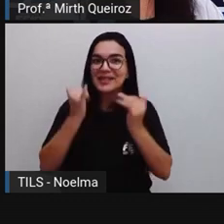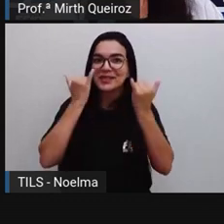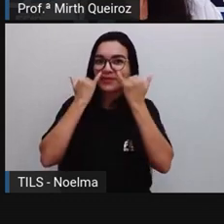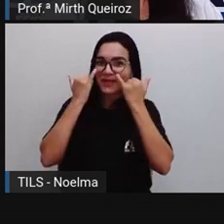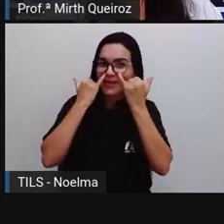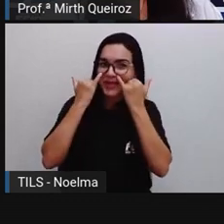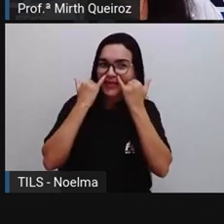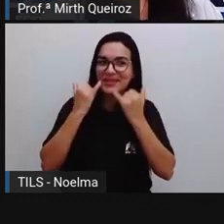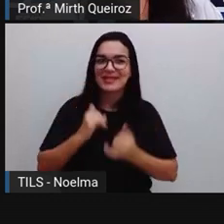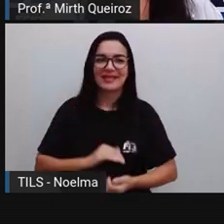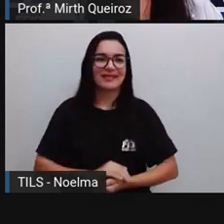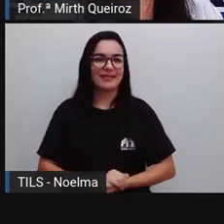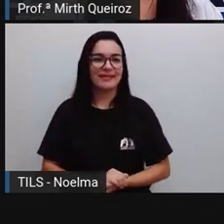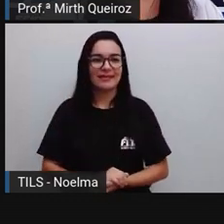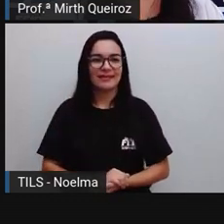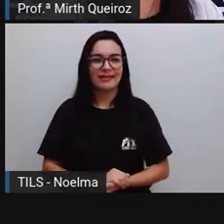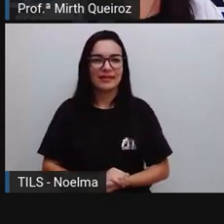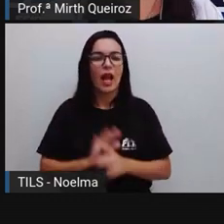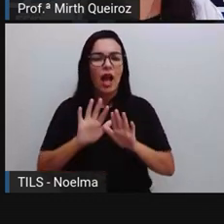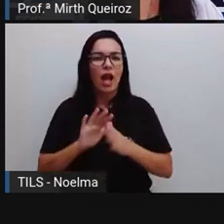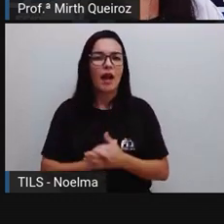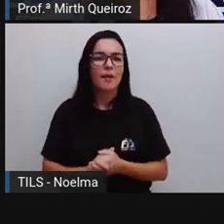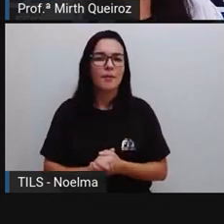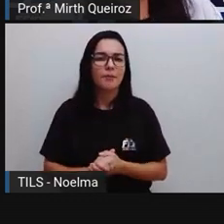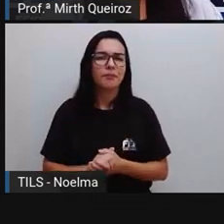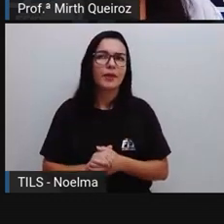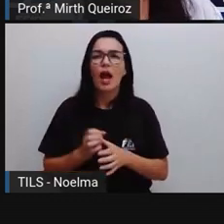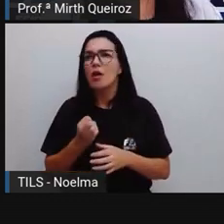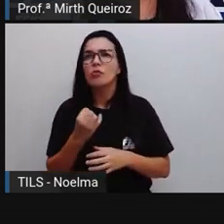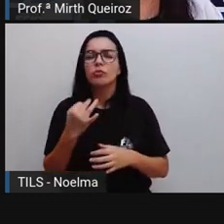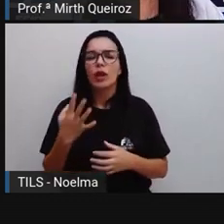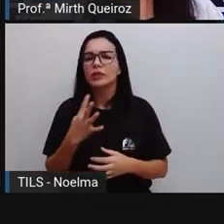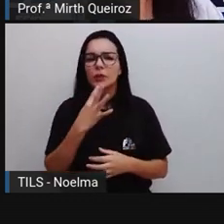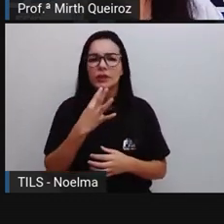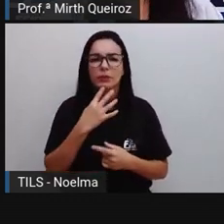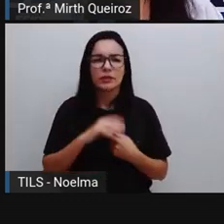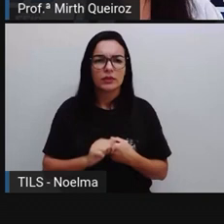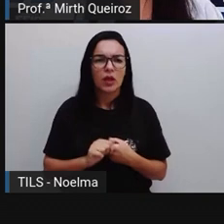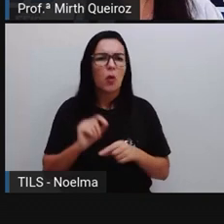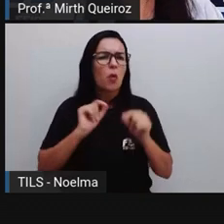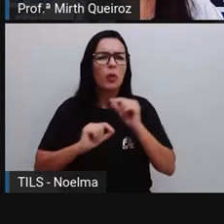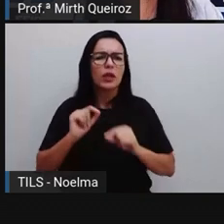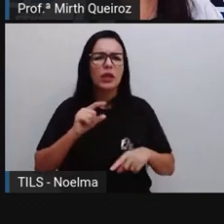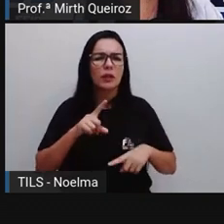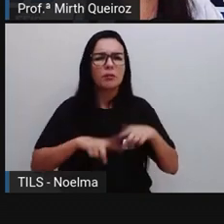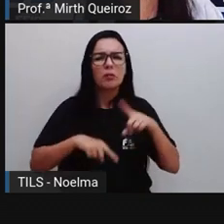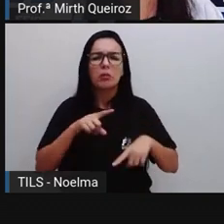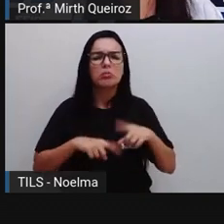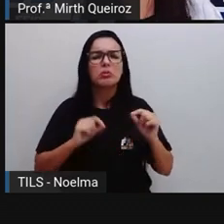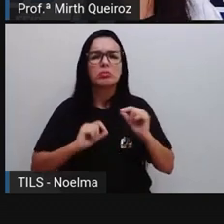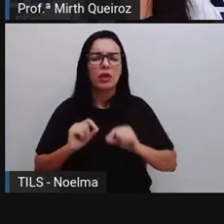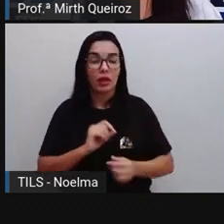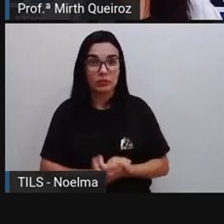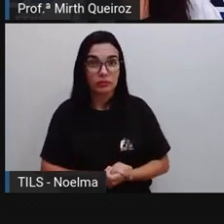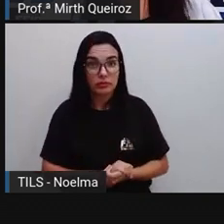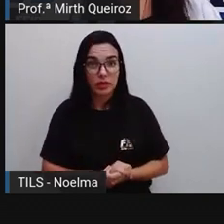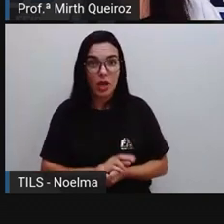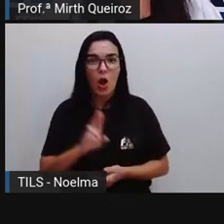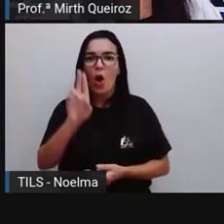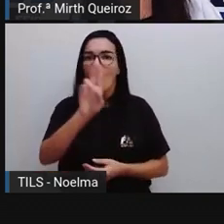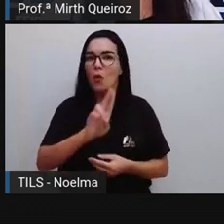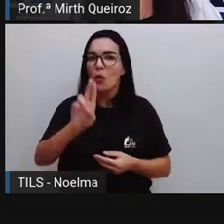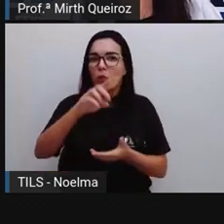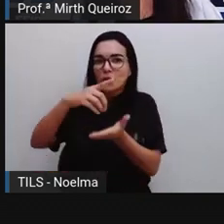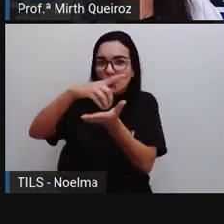essa informação. Que conhecimentos são esses? De que materiais são esses, aliás? O uso do